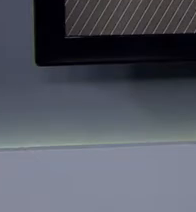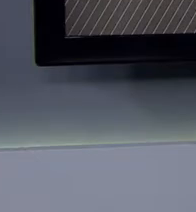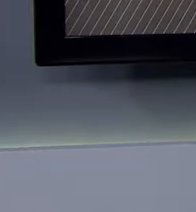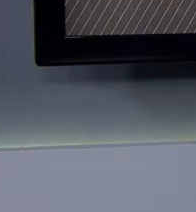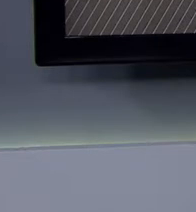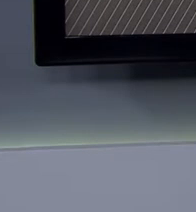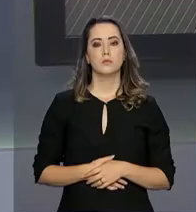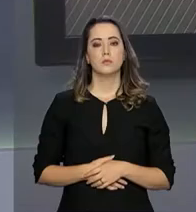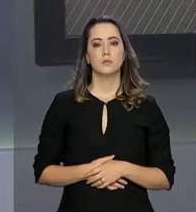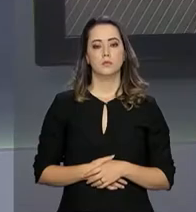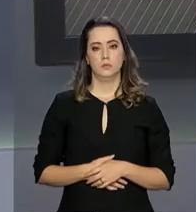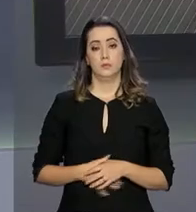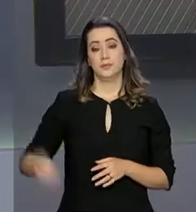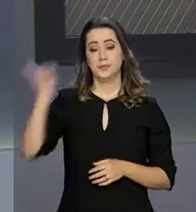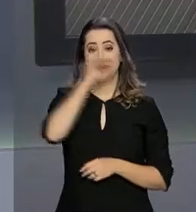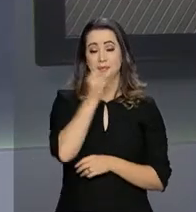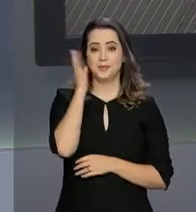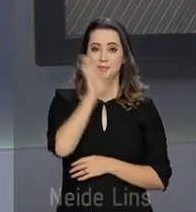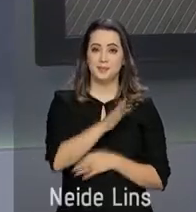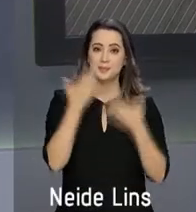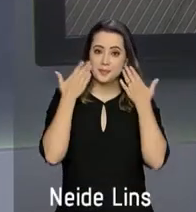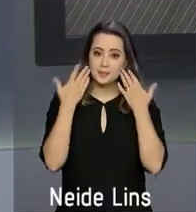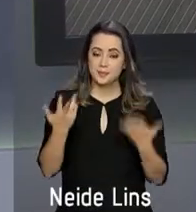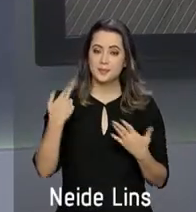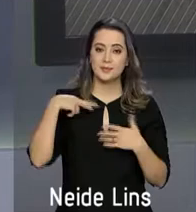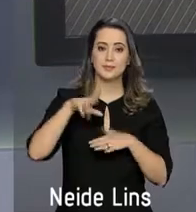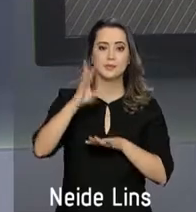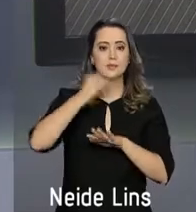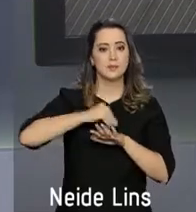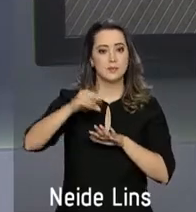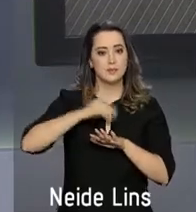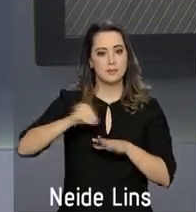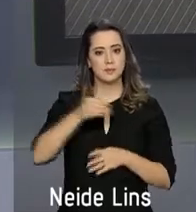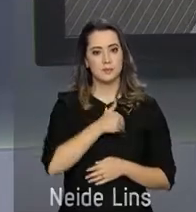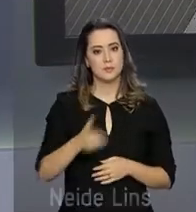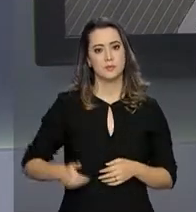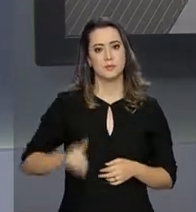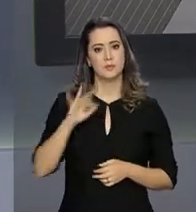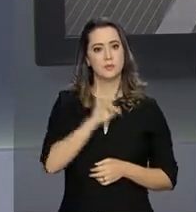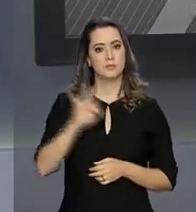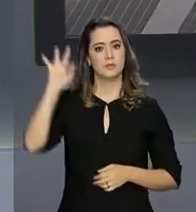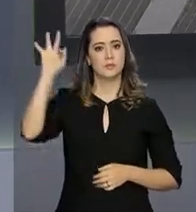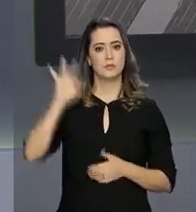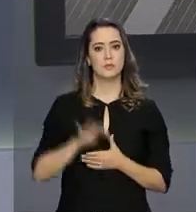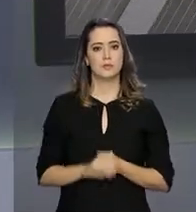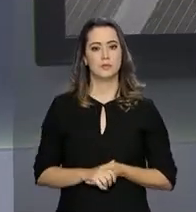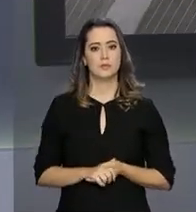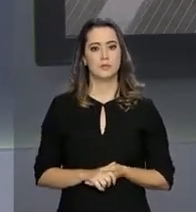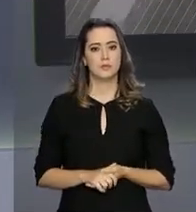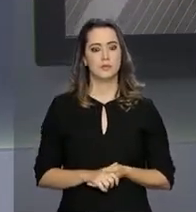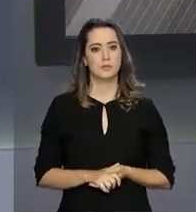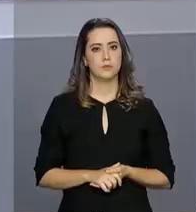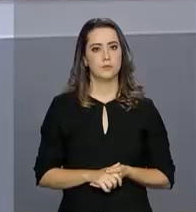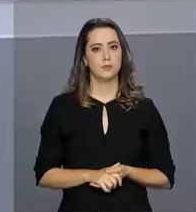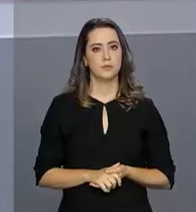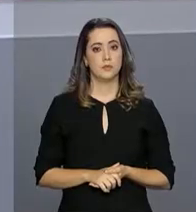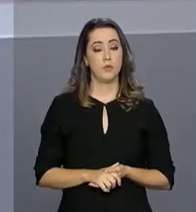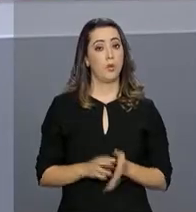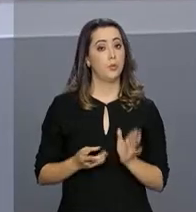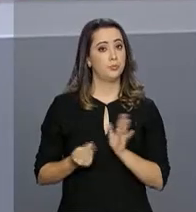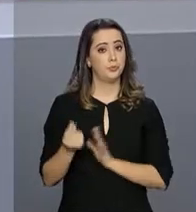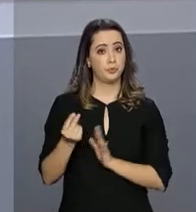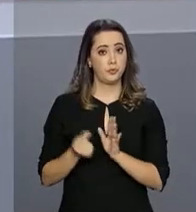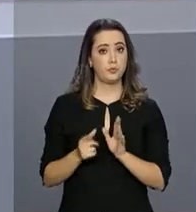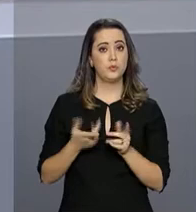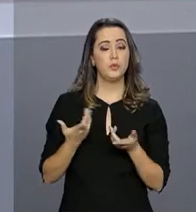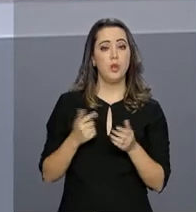olá boa tarde estamos de volta com mais uma edição do repórter nbr as notícias do governo federal o mercado